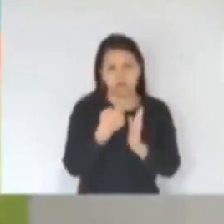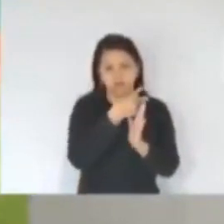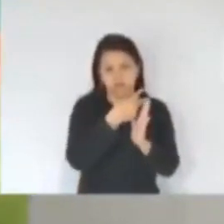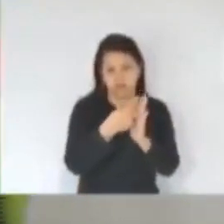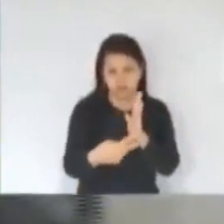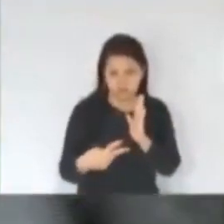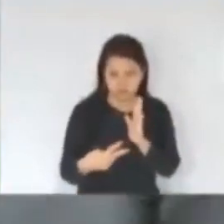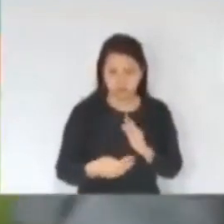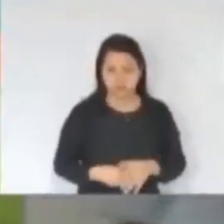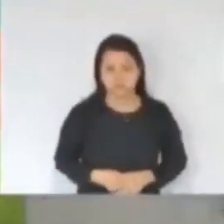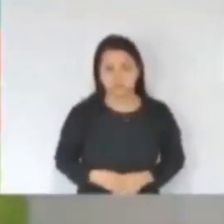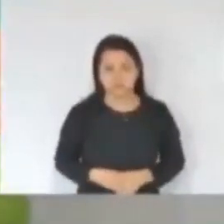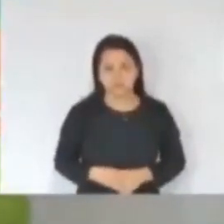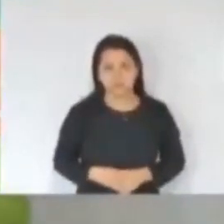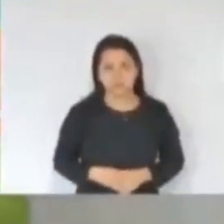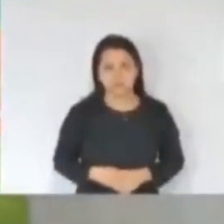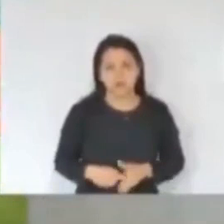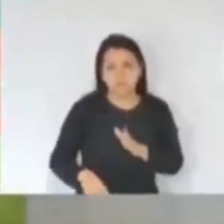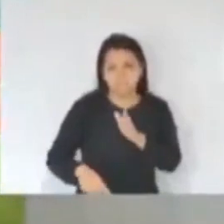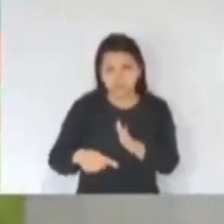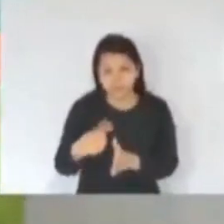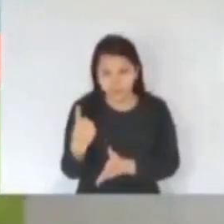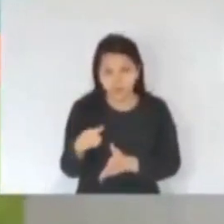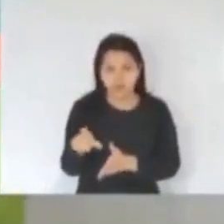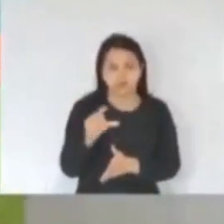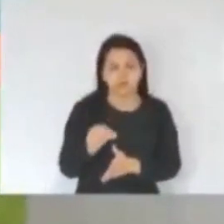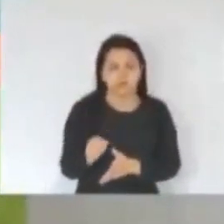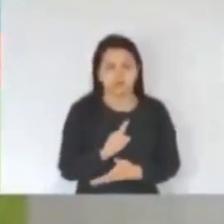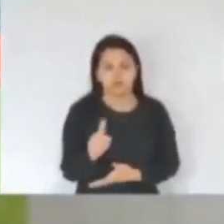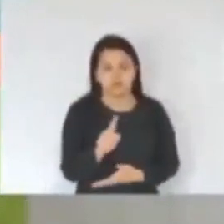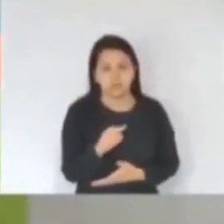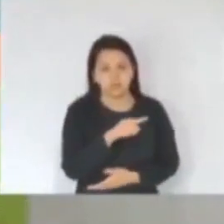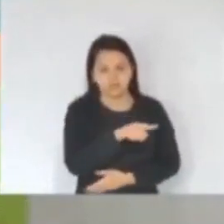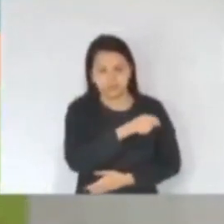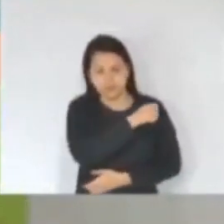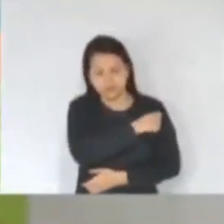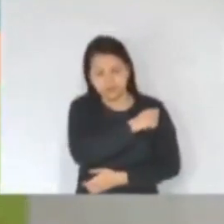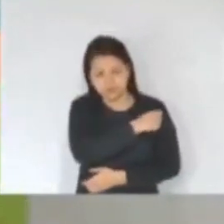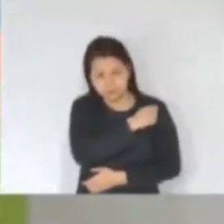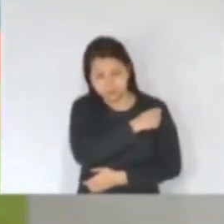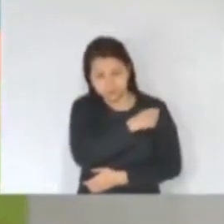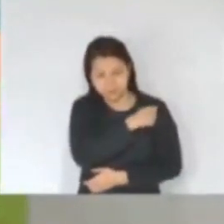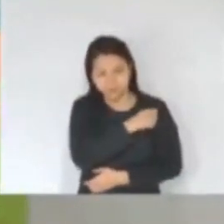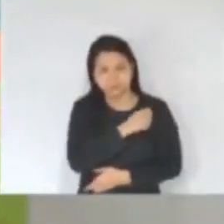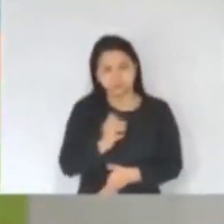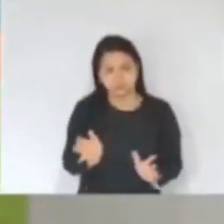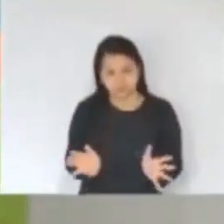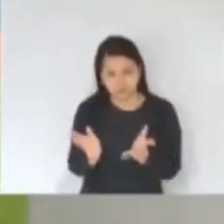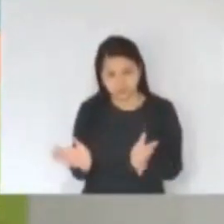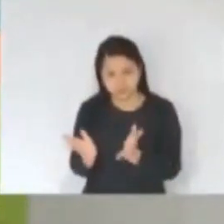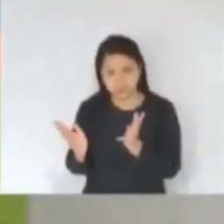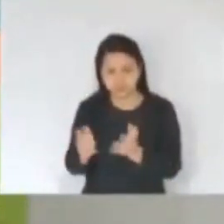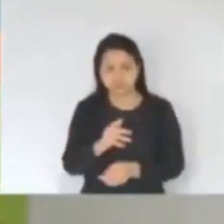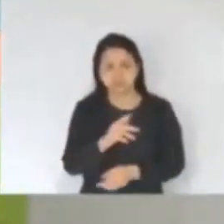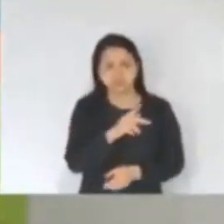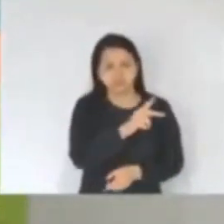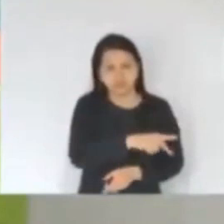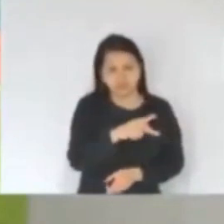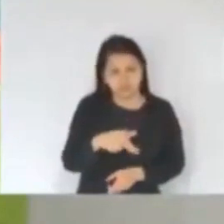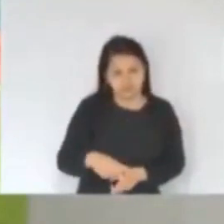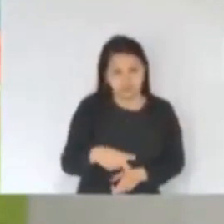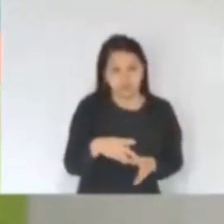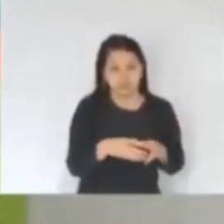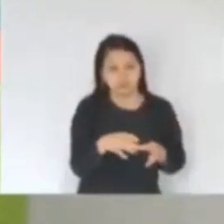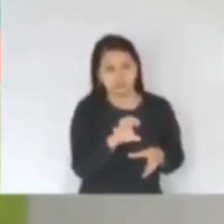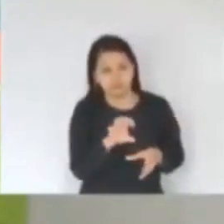nomeado a reitor. Então, esses acadêmicos incentivados por professores de esquerda, por sindicatos,